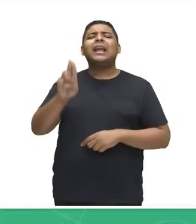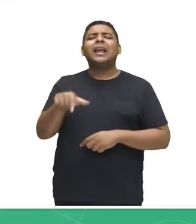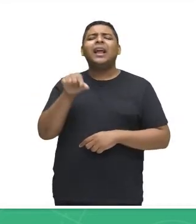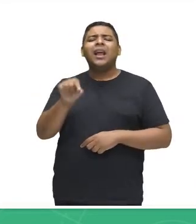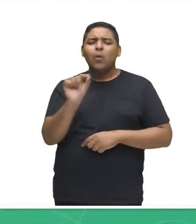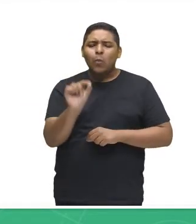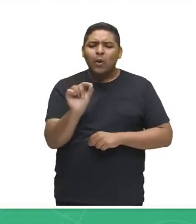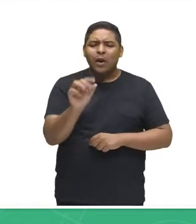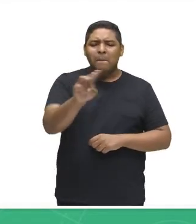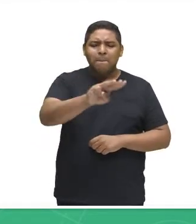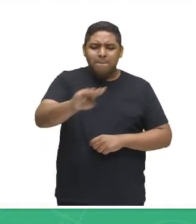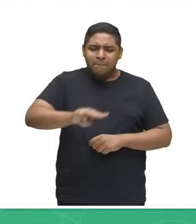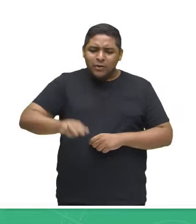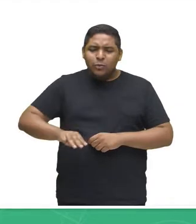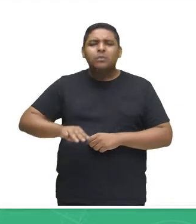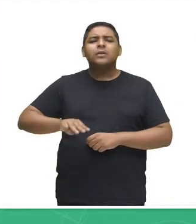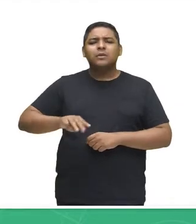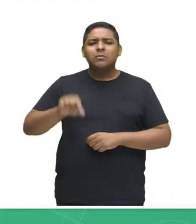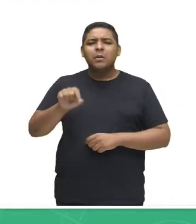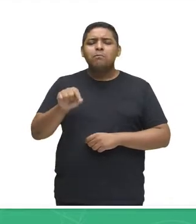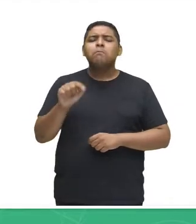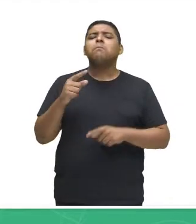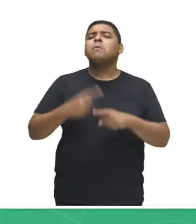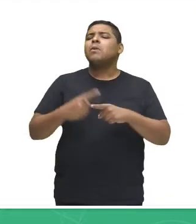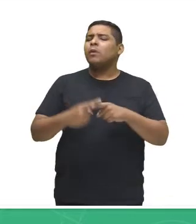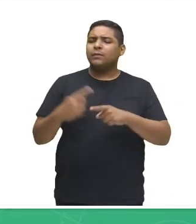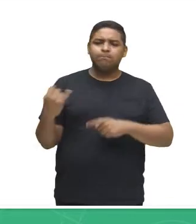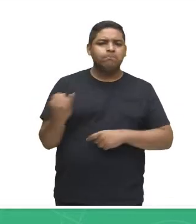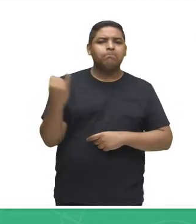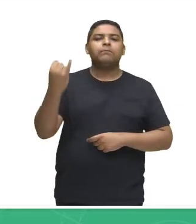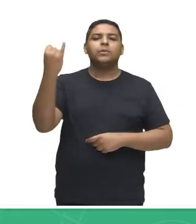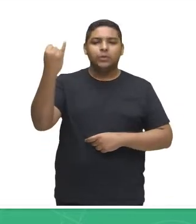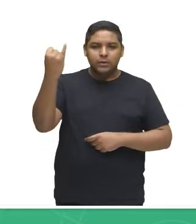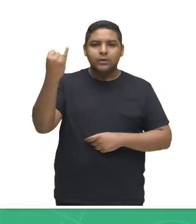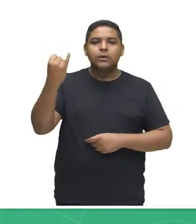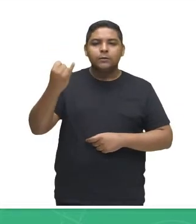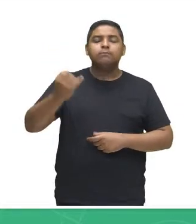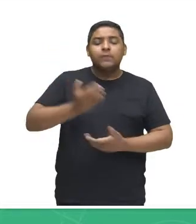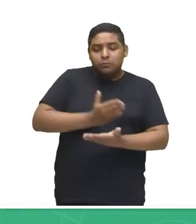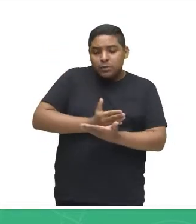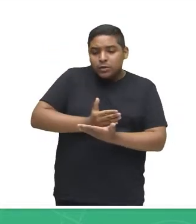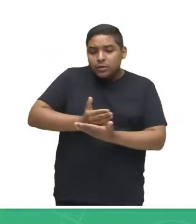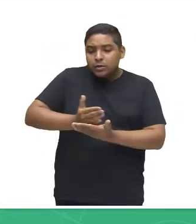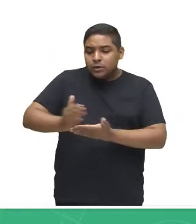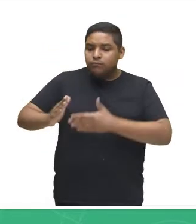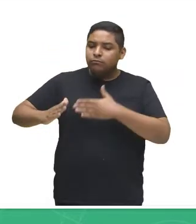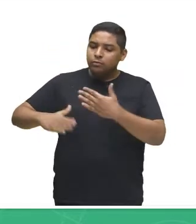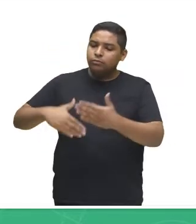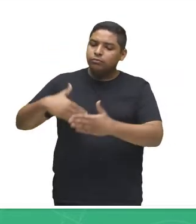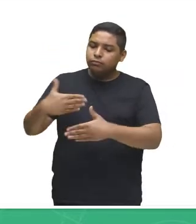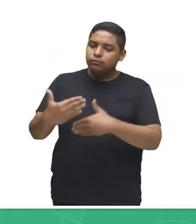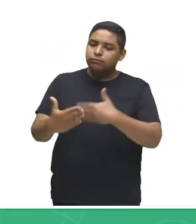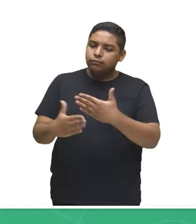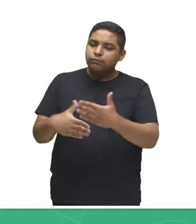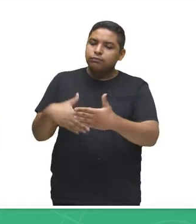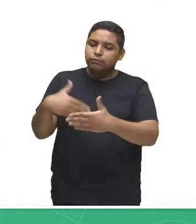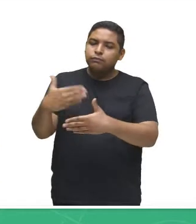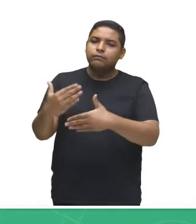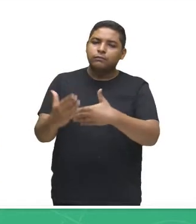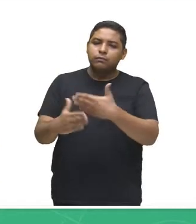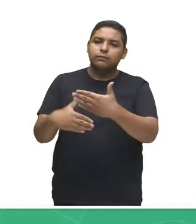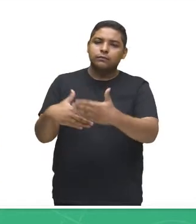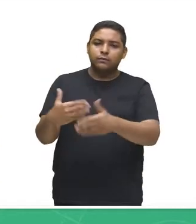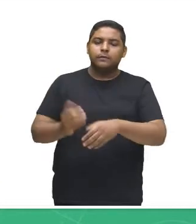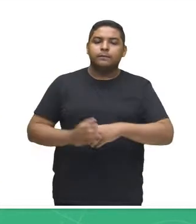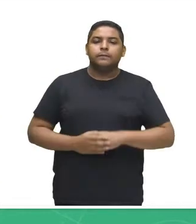é a Mesopotâmia? Por que que ela é tão importante para todo o início do processo das nossas civilizações, certo? Então, o que